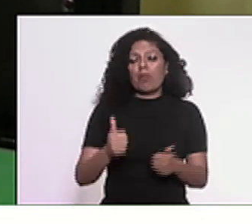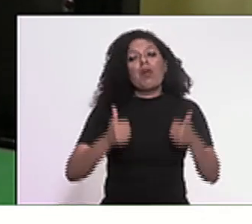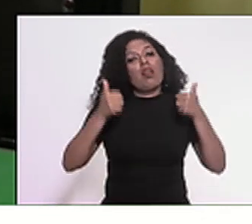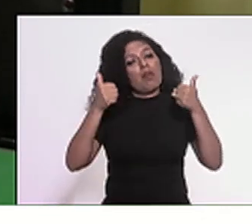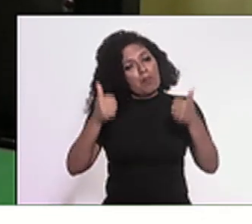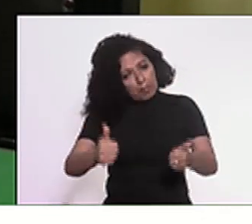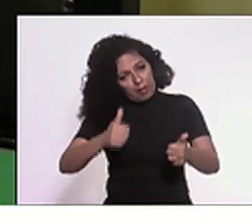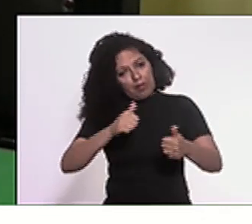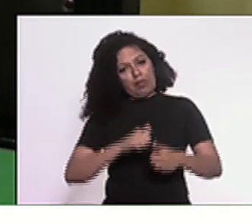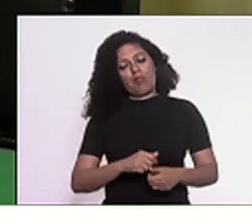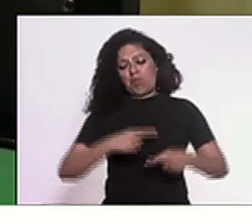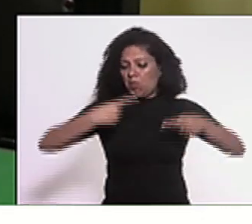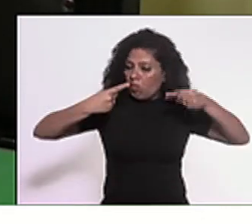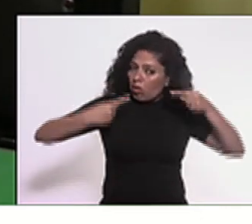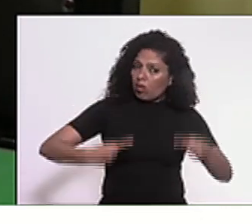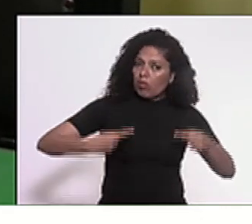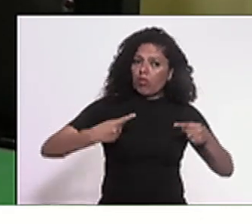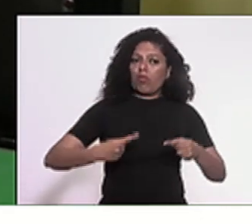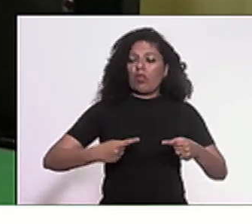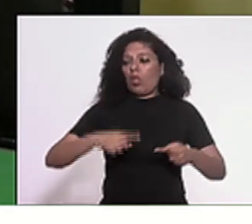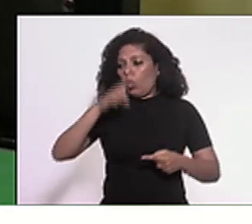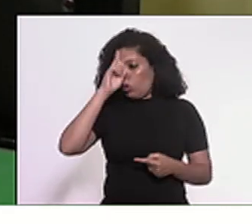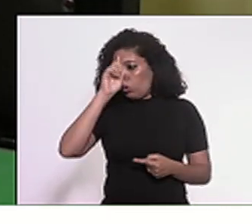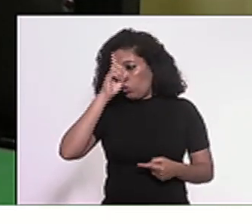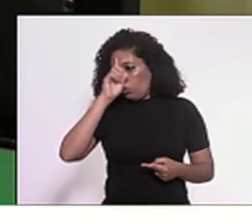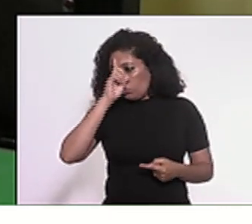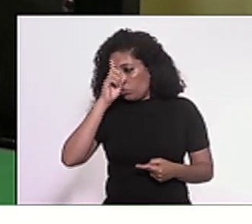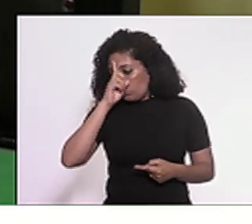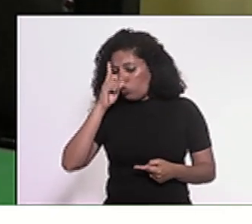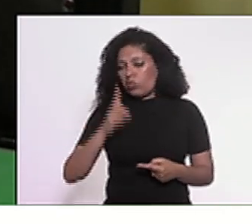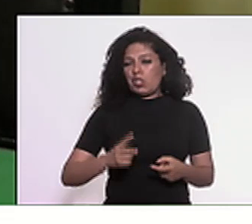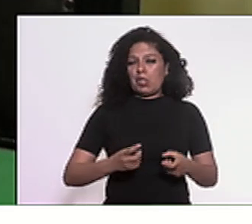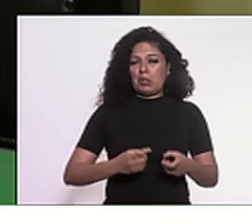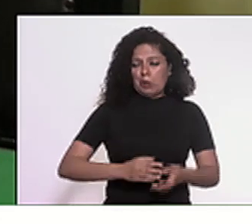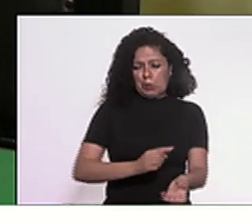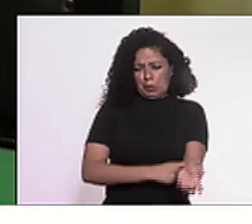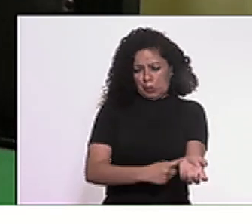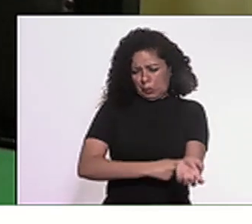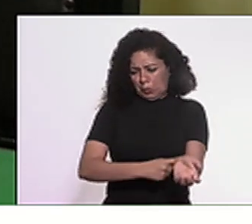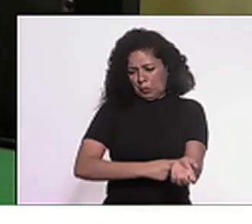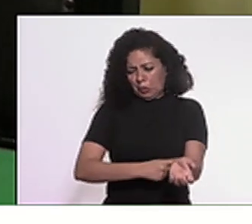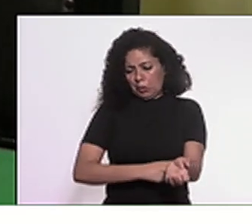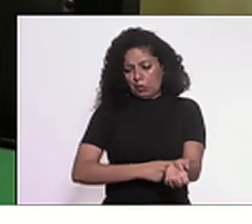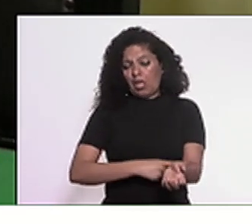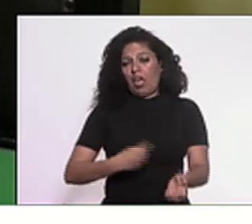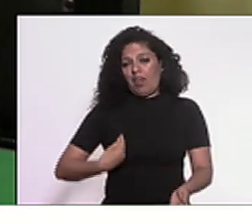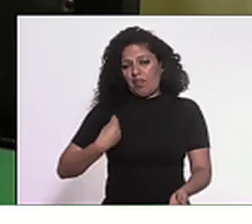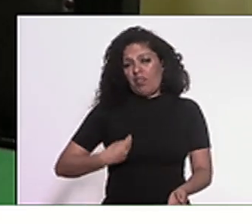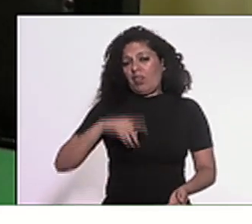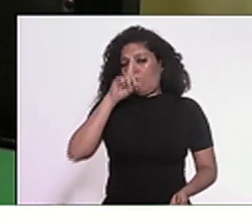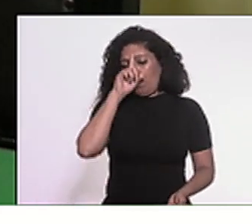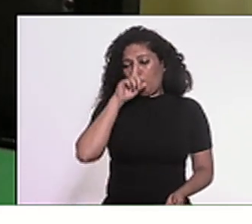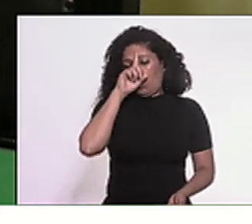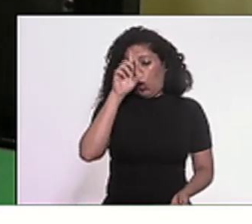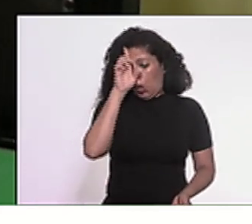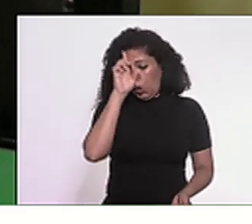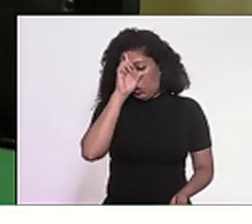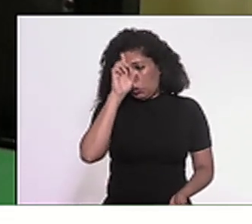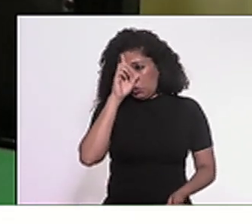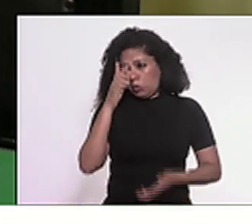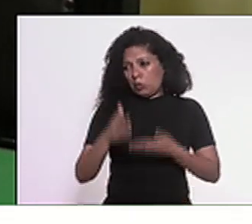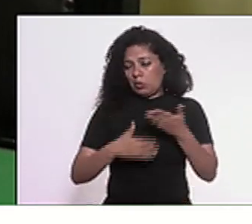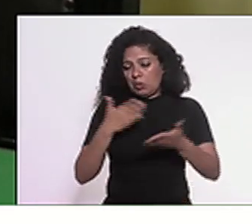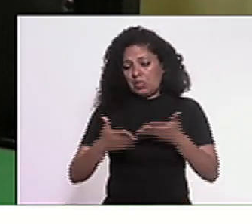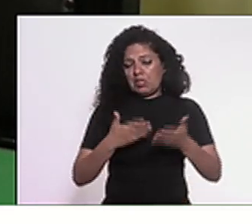policiais militares, que enfrentam no seu dia a dia, sob forte estresse, o risco de vida no combate à